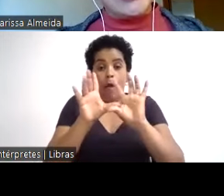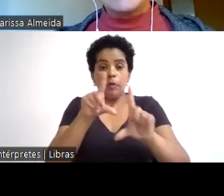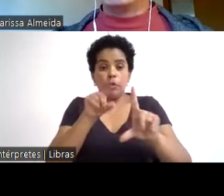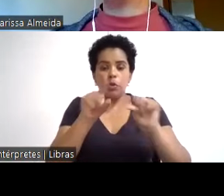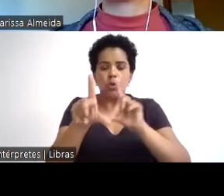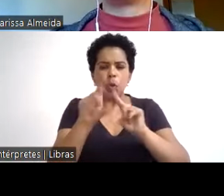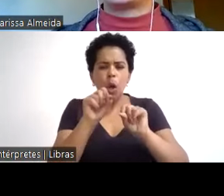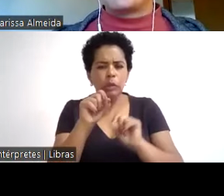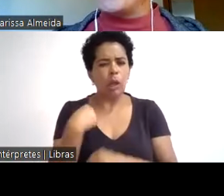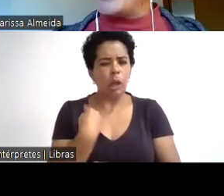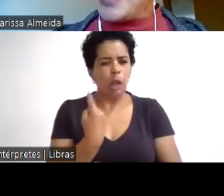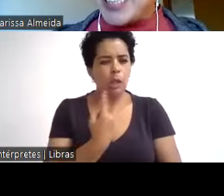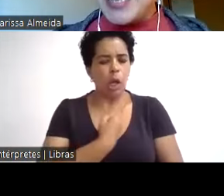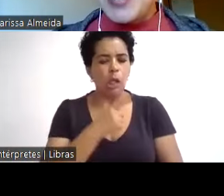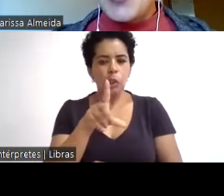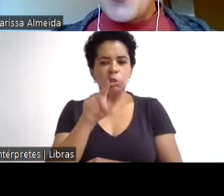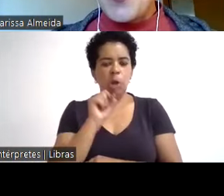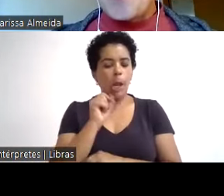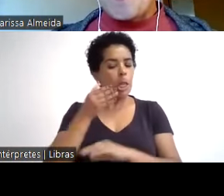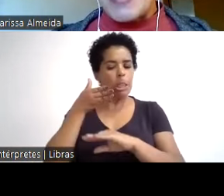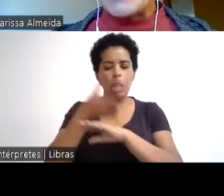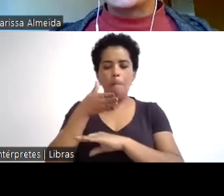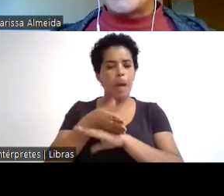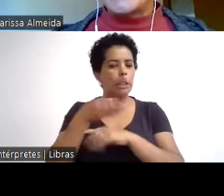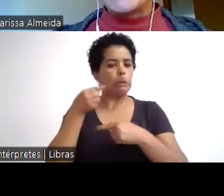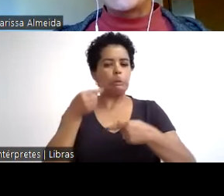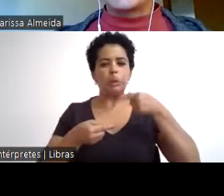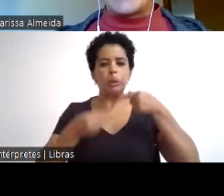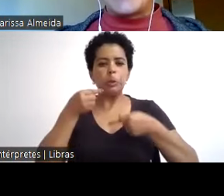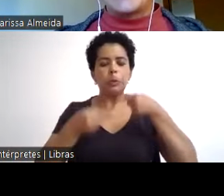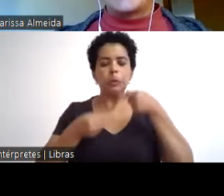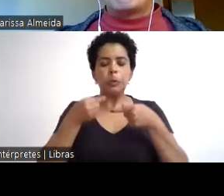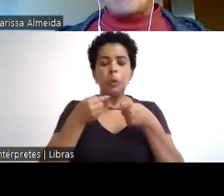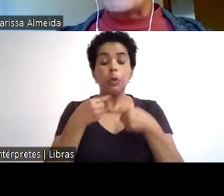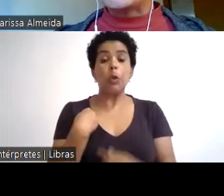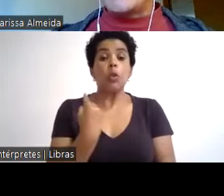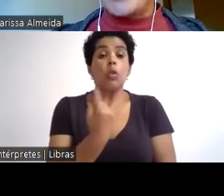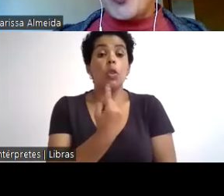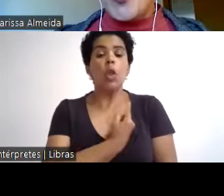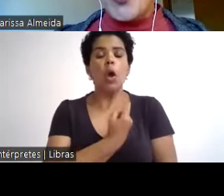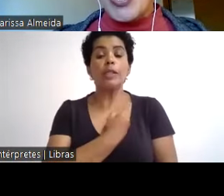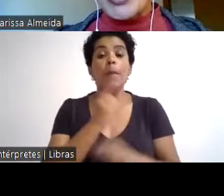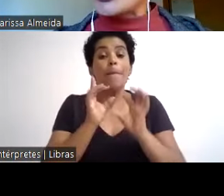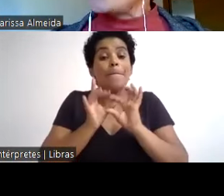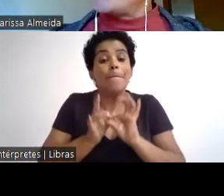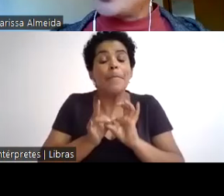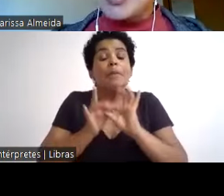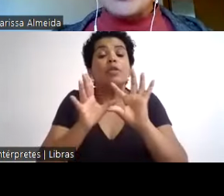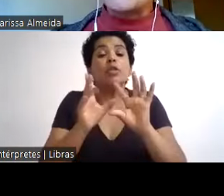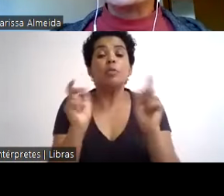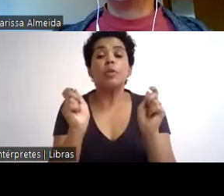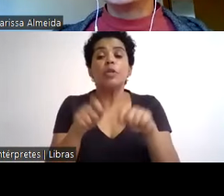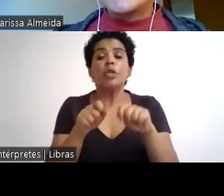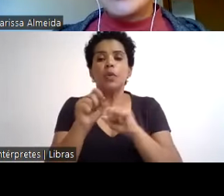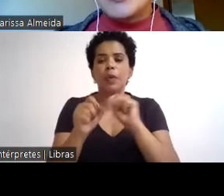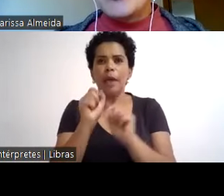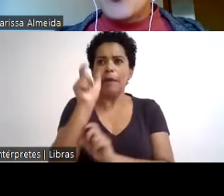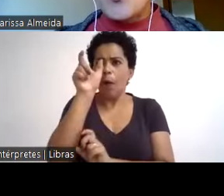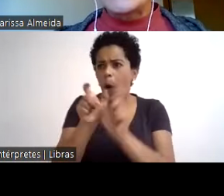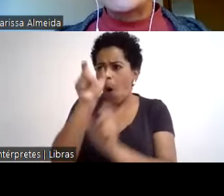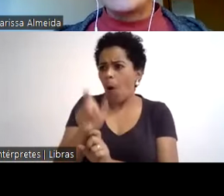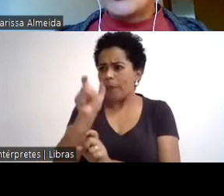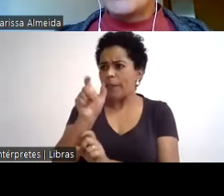escolhe não fazer política, a gente está permitindo que outras pessoas